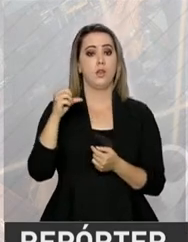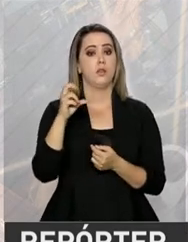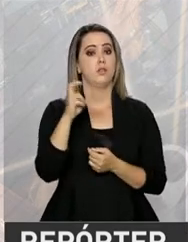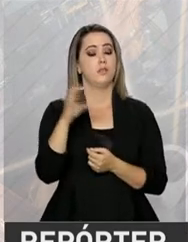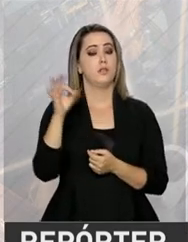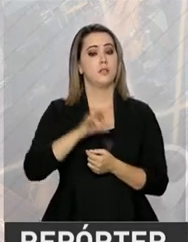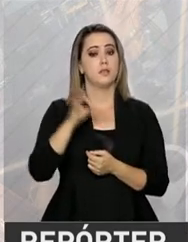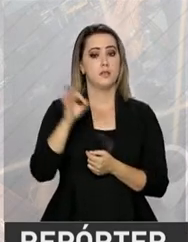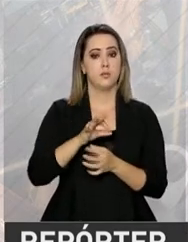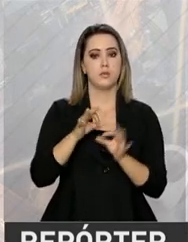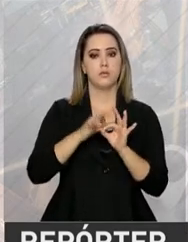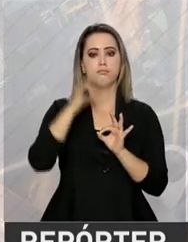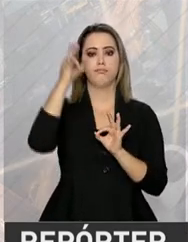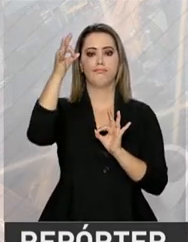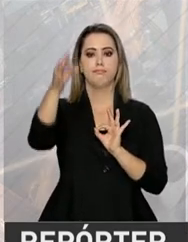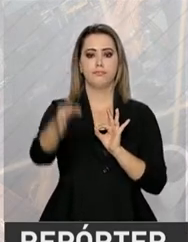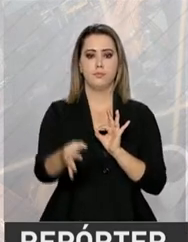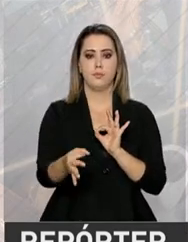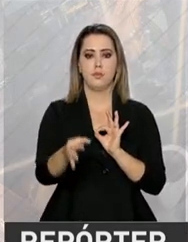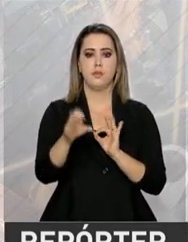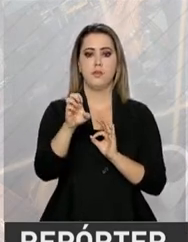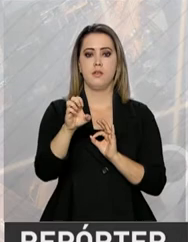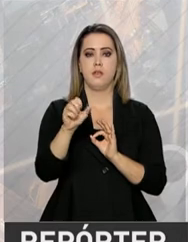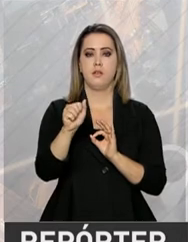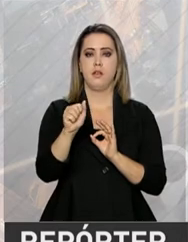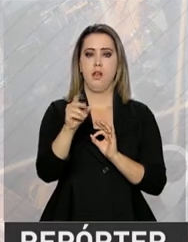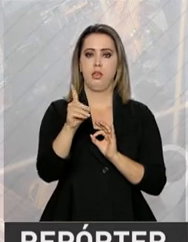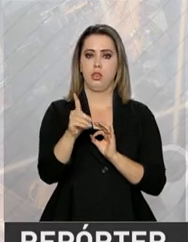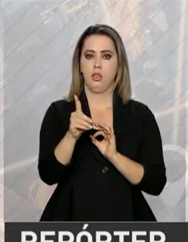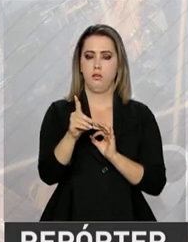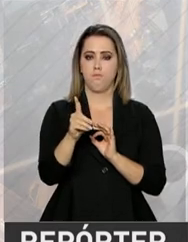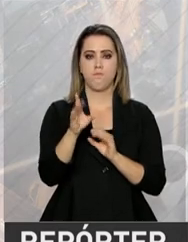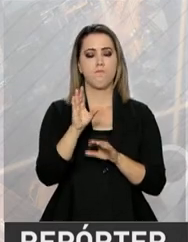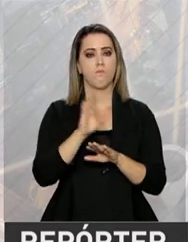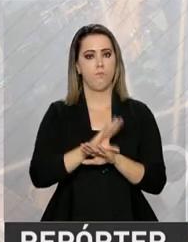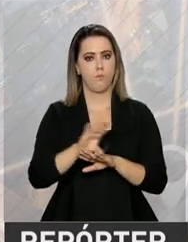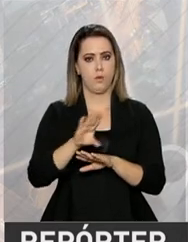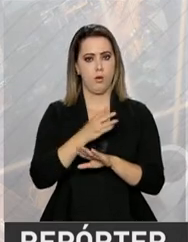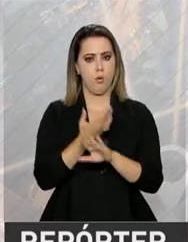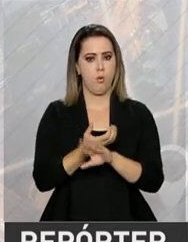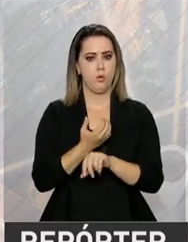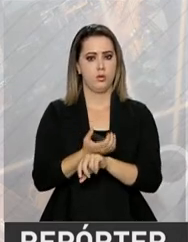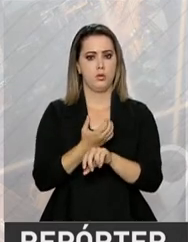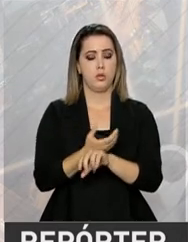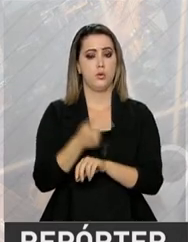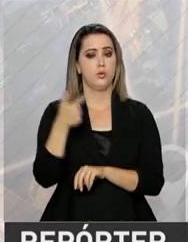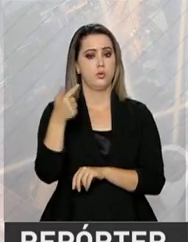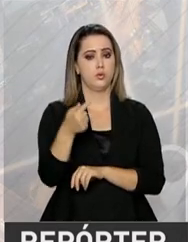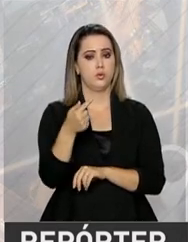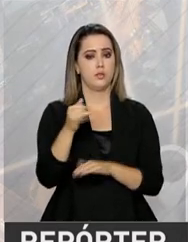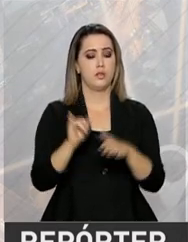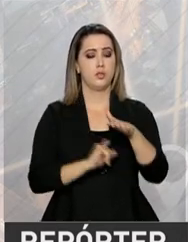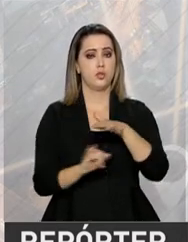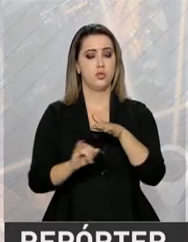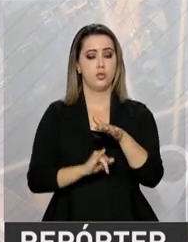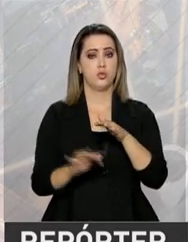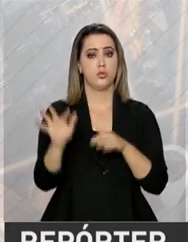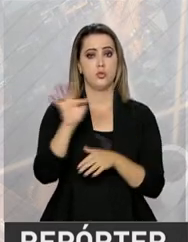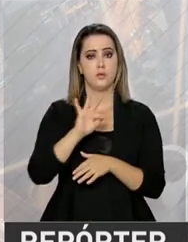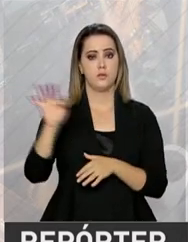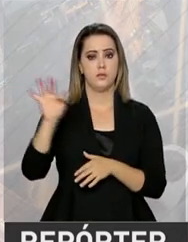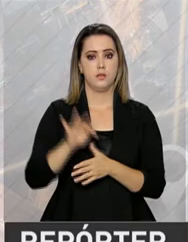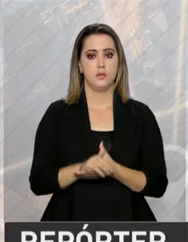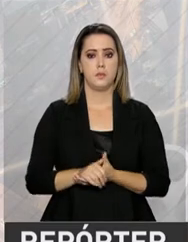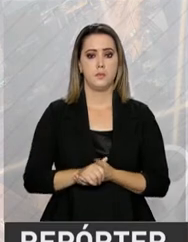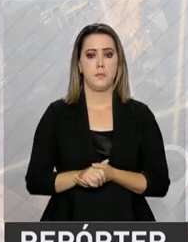do curso vai ser a distância a partir de conteúdo definido por sete institutos federais de ensino superior